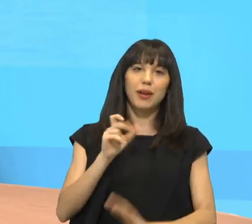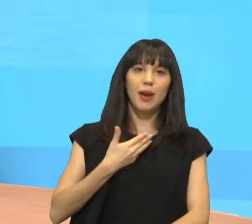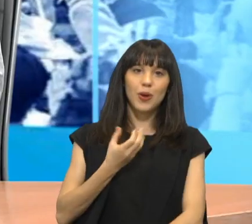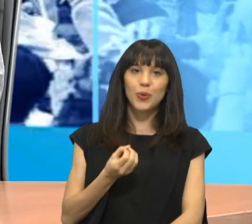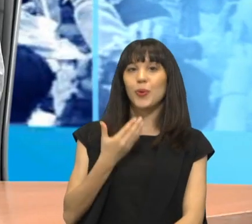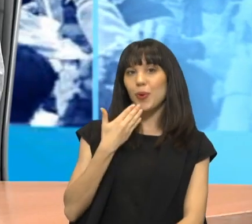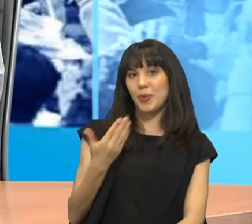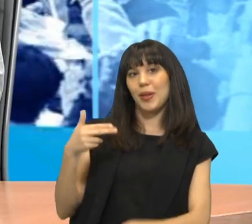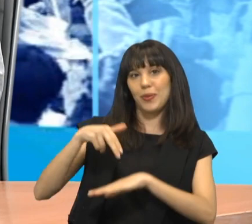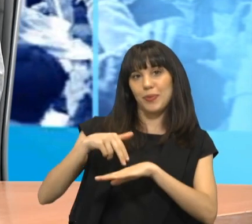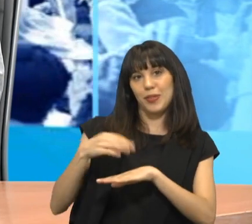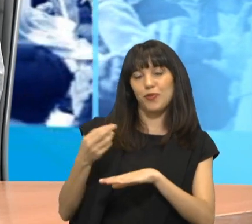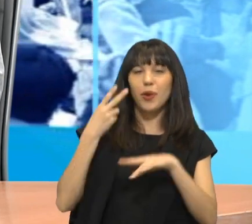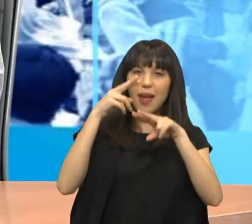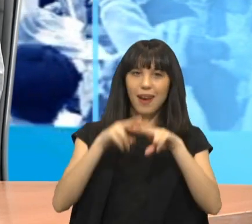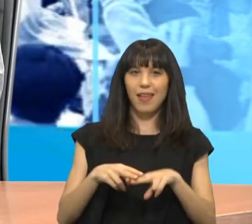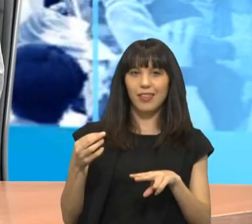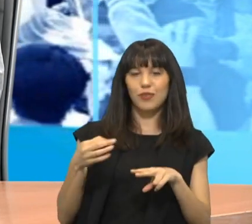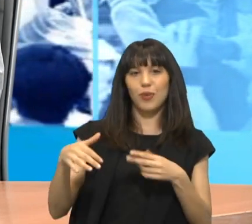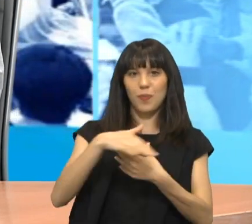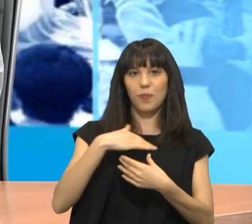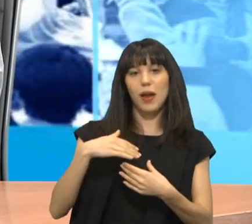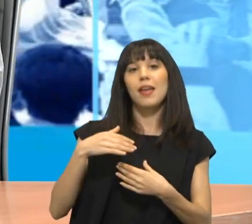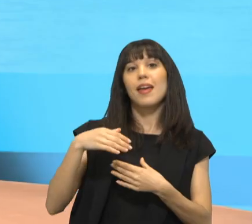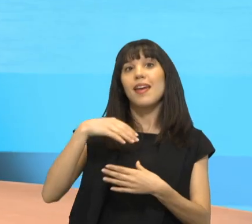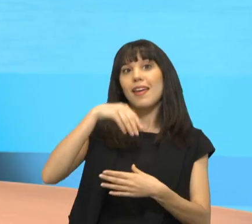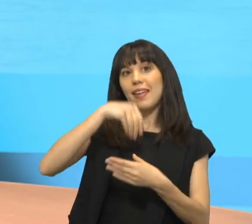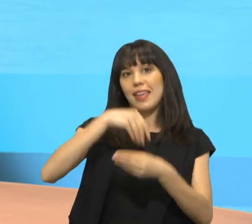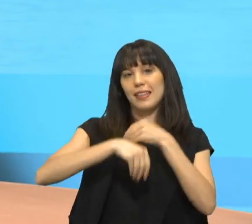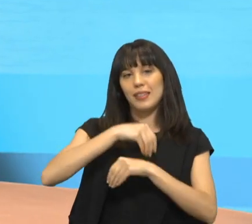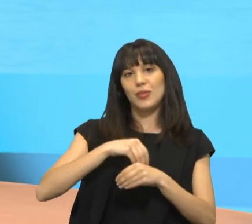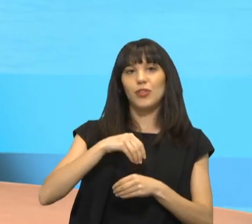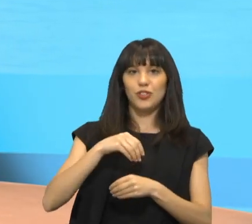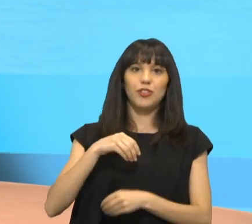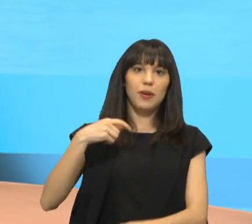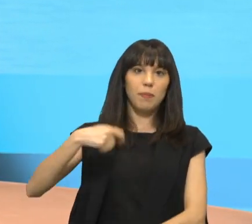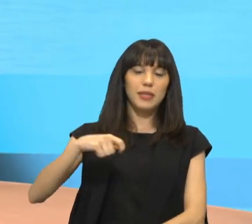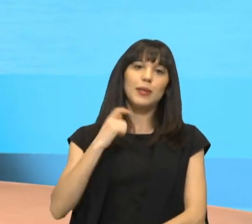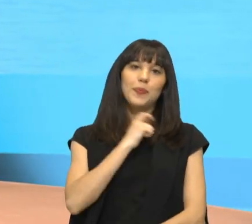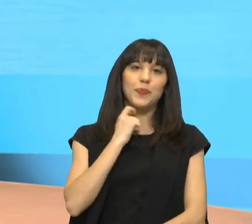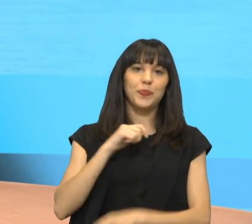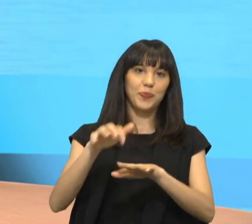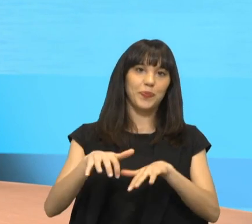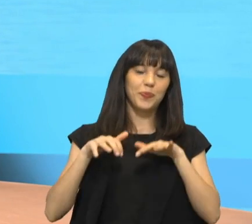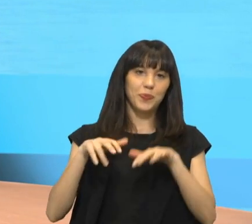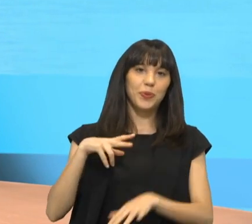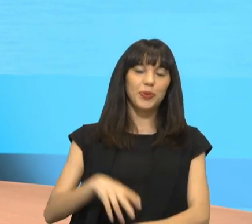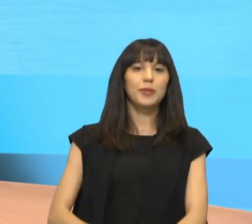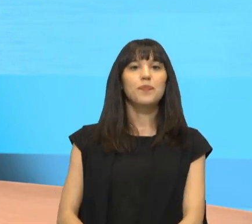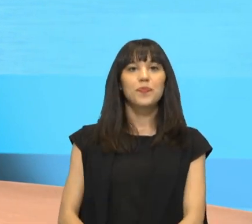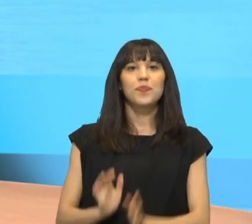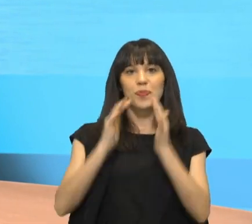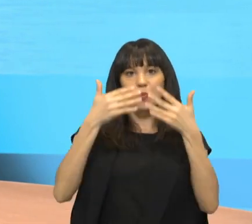estado connosco nesta análise no âmbito das eleições na presidência da Conferência Episcopal Portuguesa. E no portal da Agência